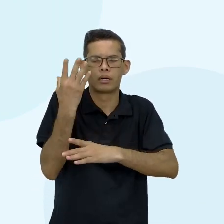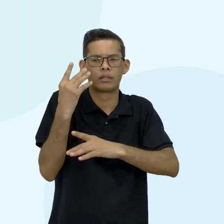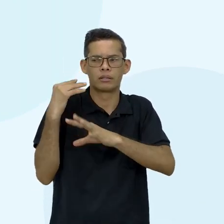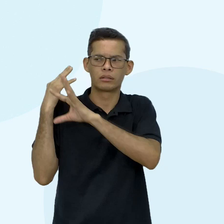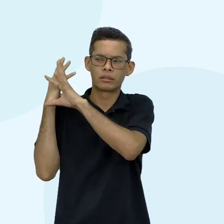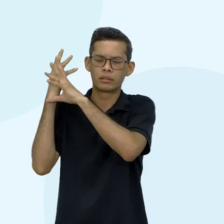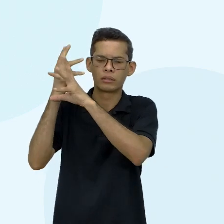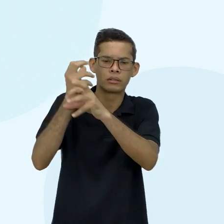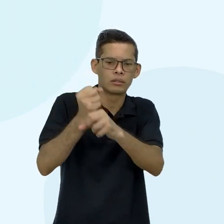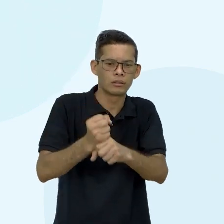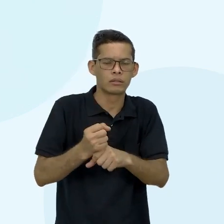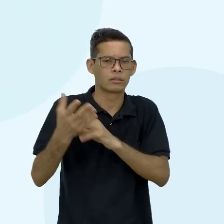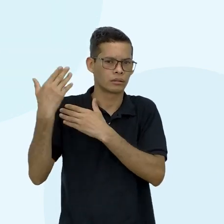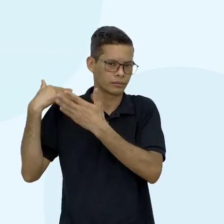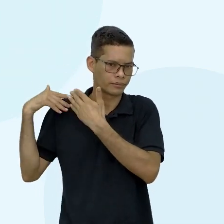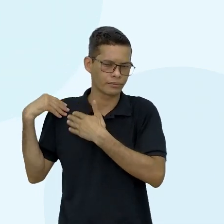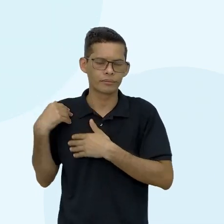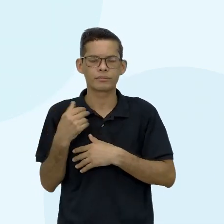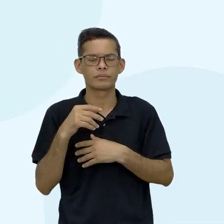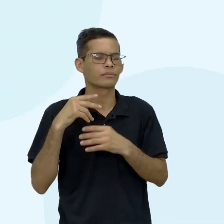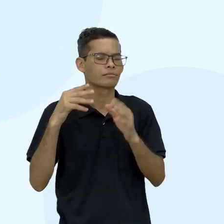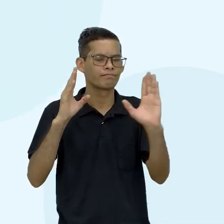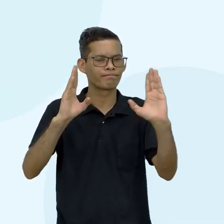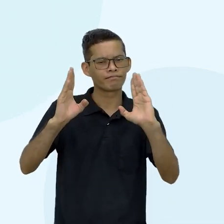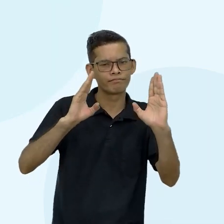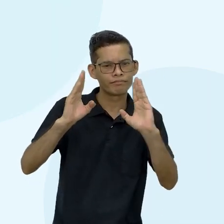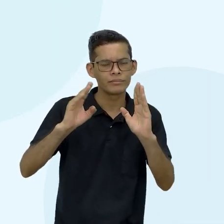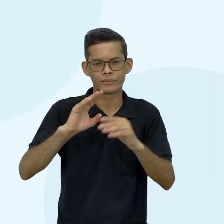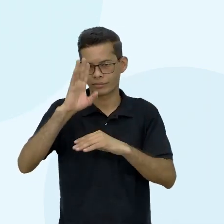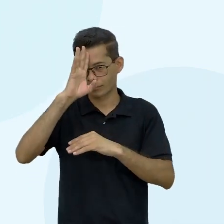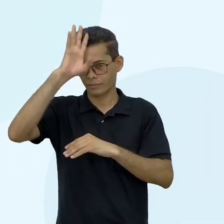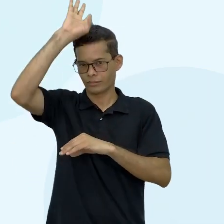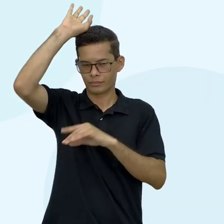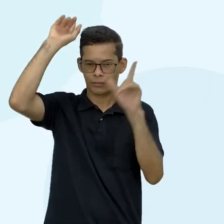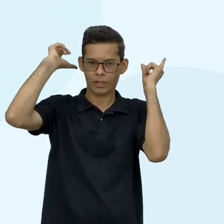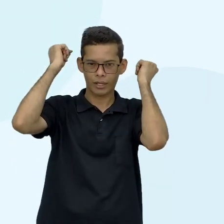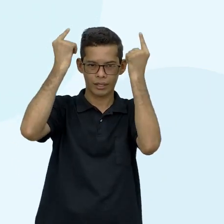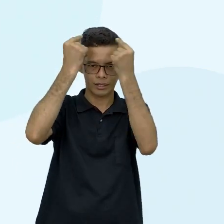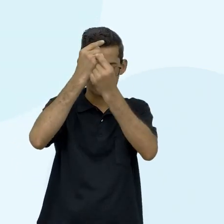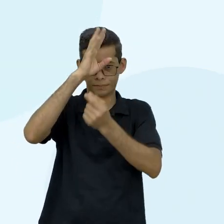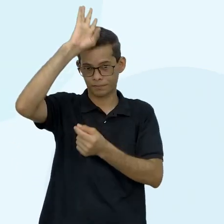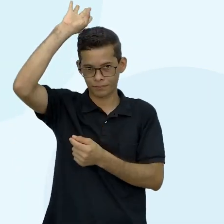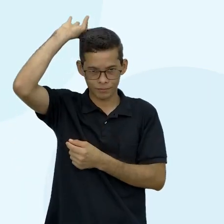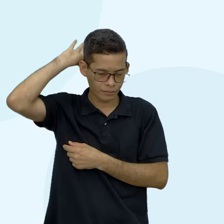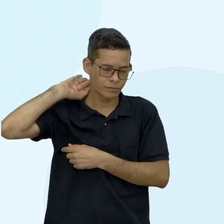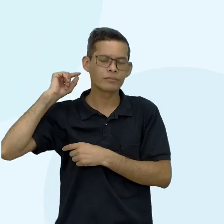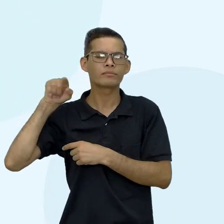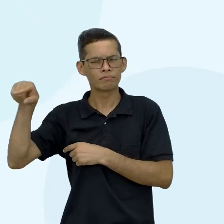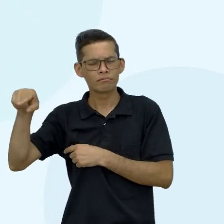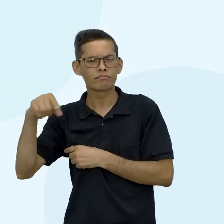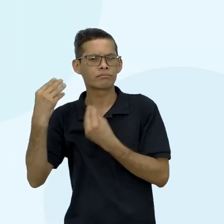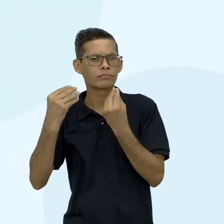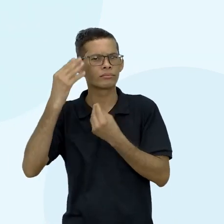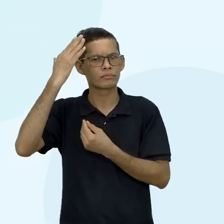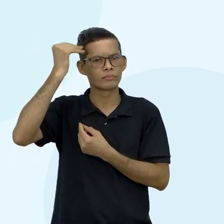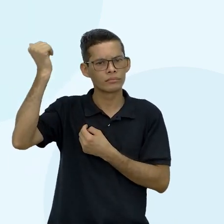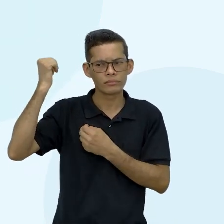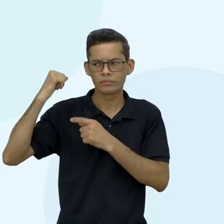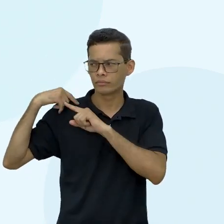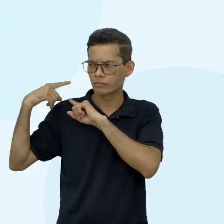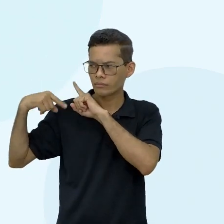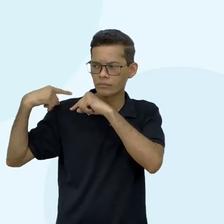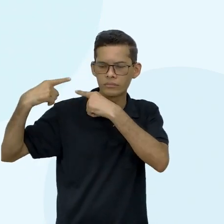período clássico greco-romano, onde o paradigma da construção do saber passa